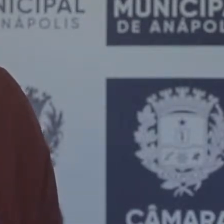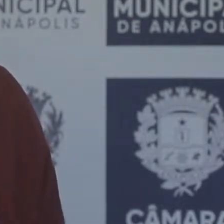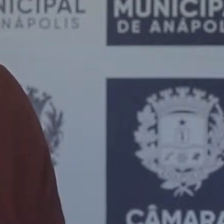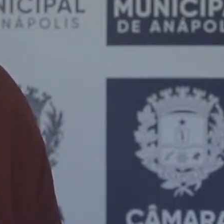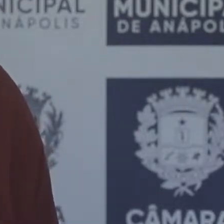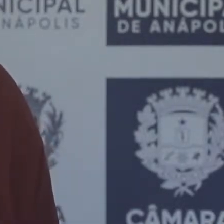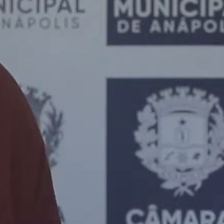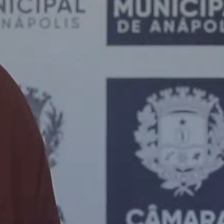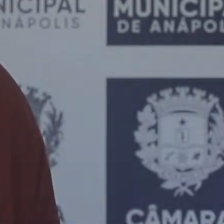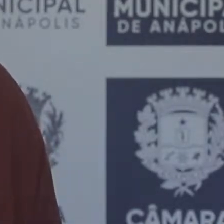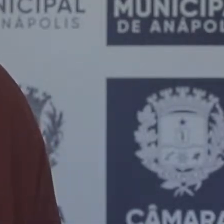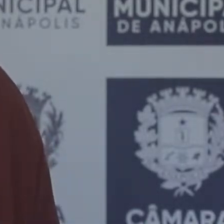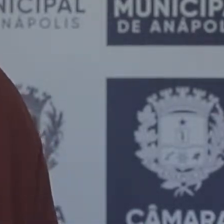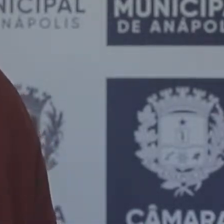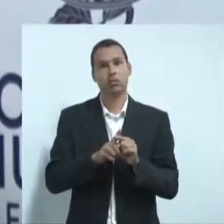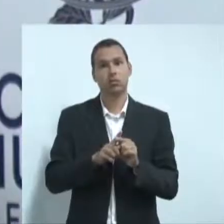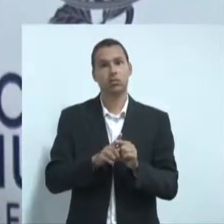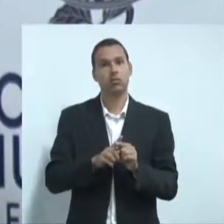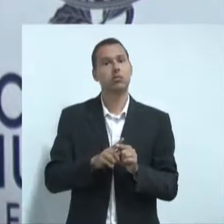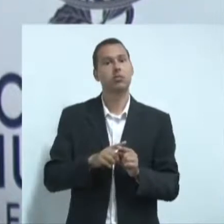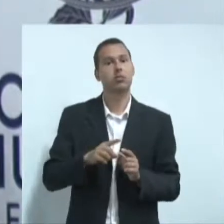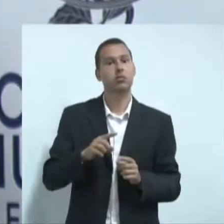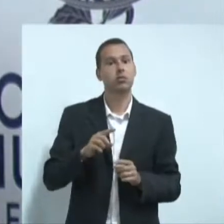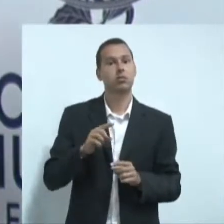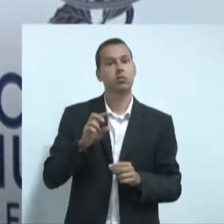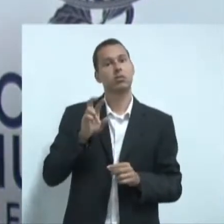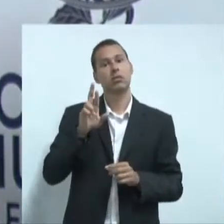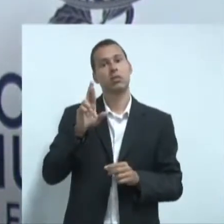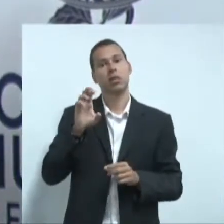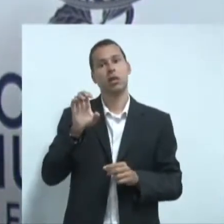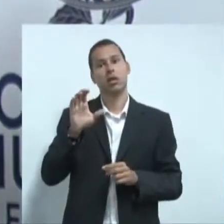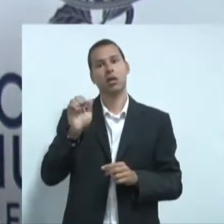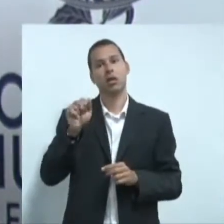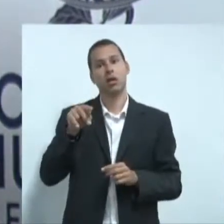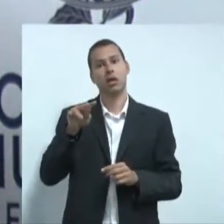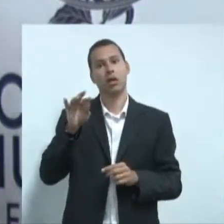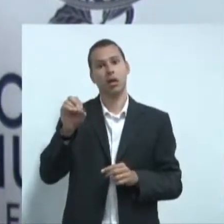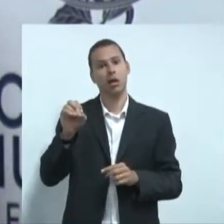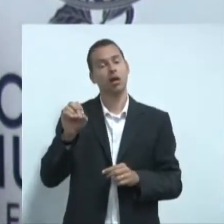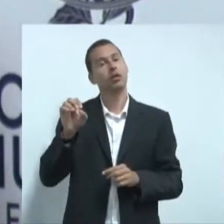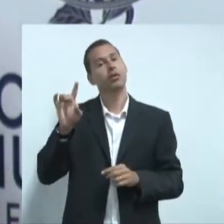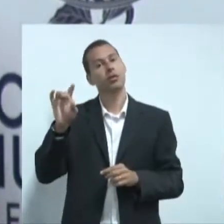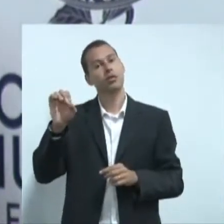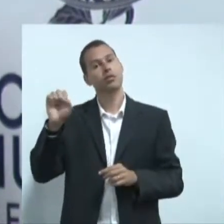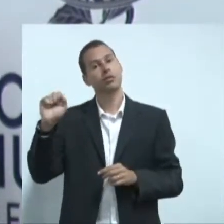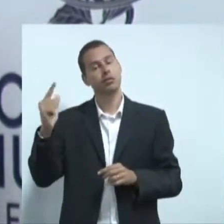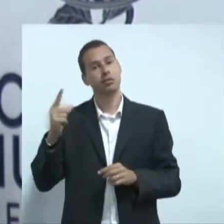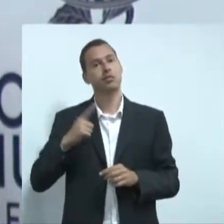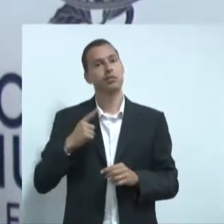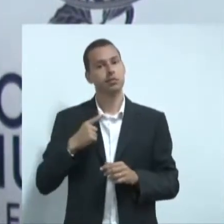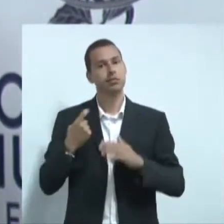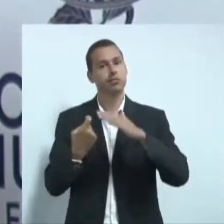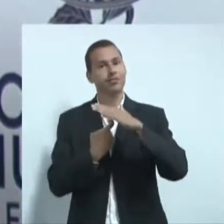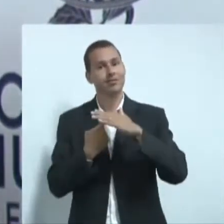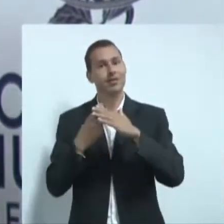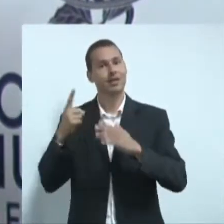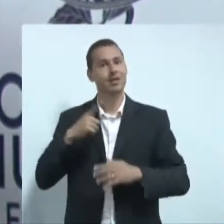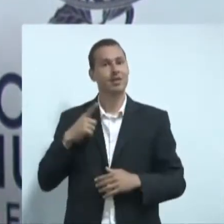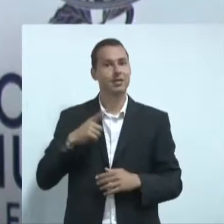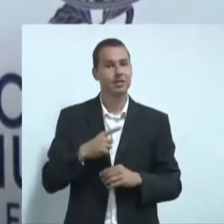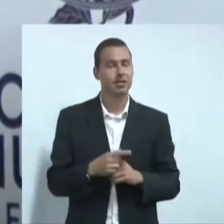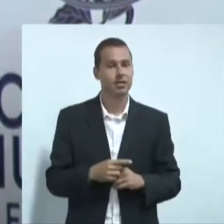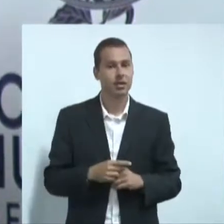anápolis serão entregues então quero dizer uma aos moradores da cidade que confia na câmara municipal